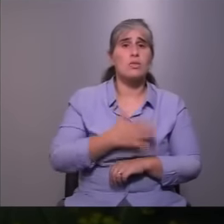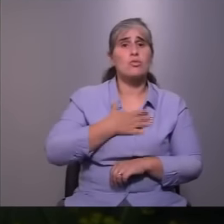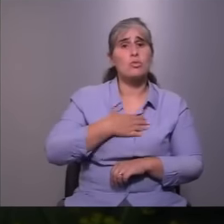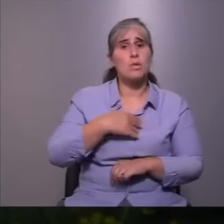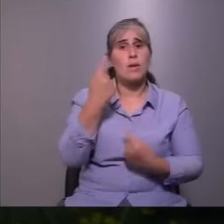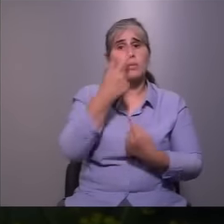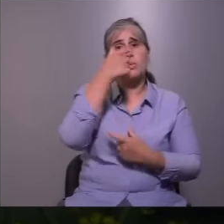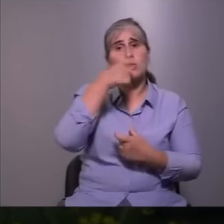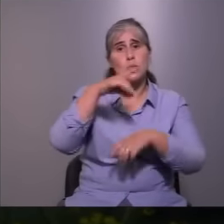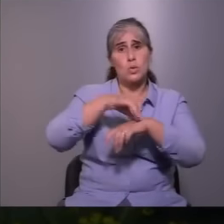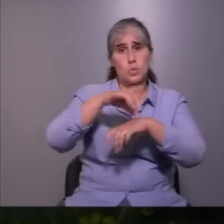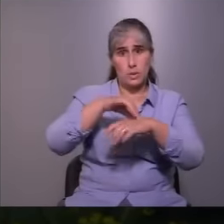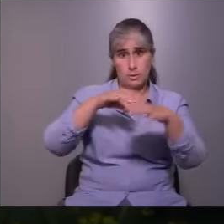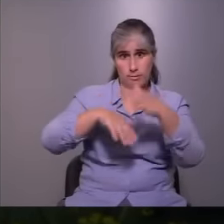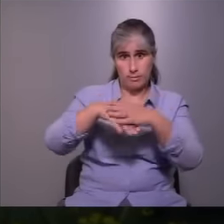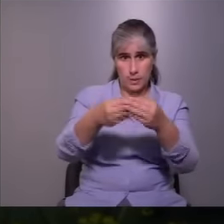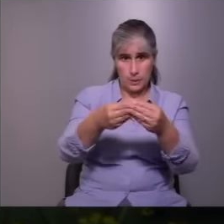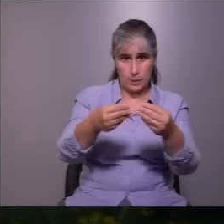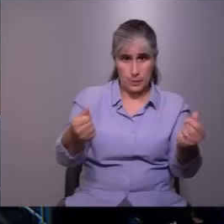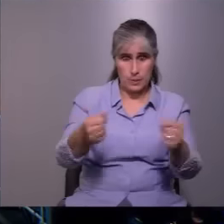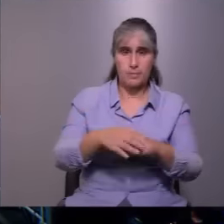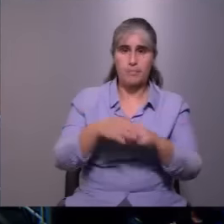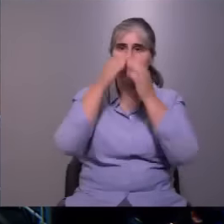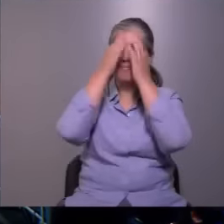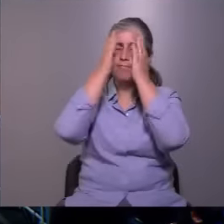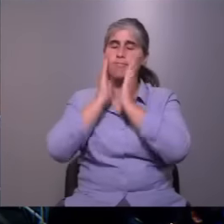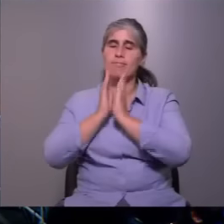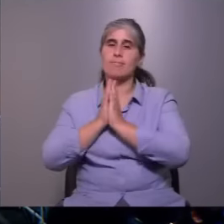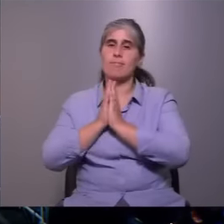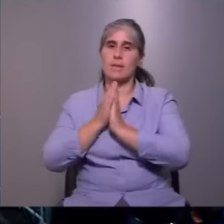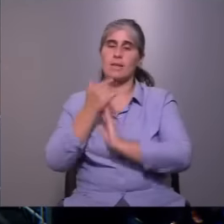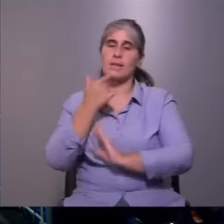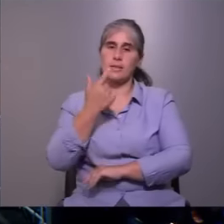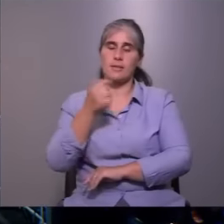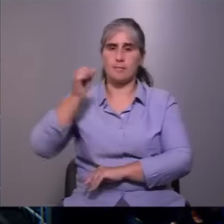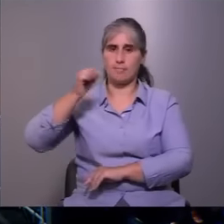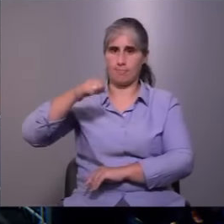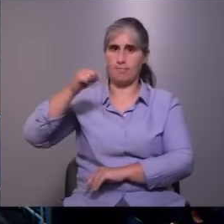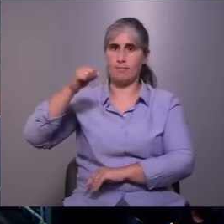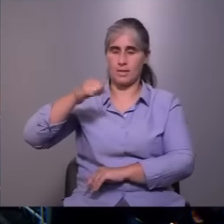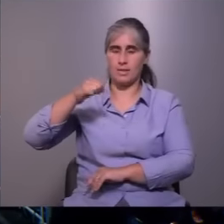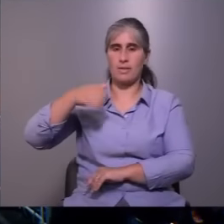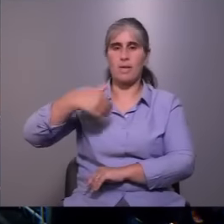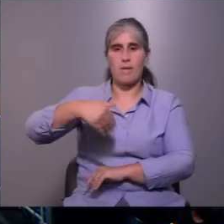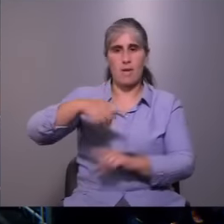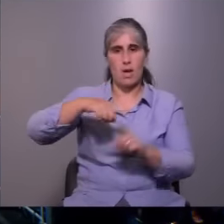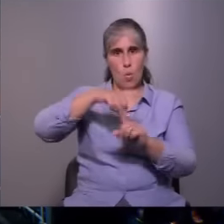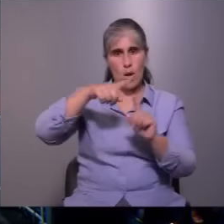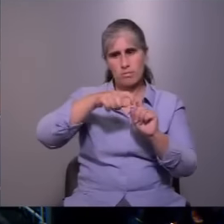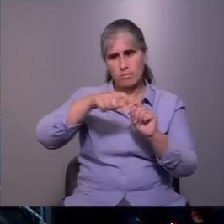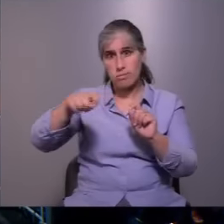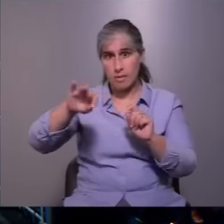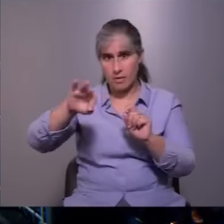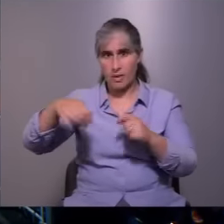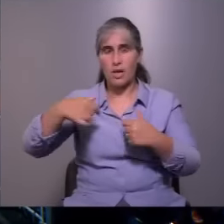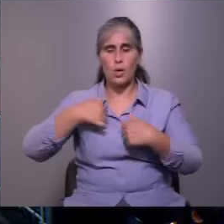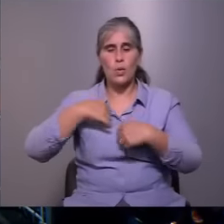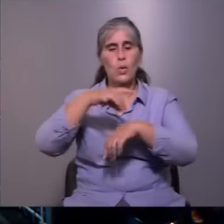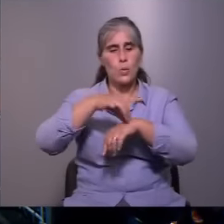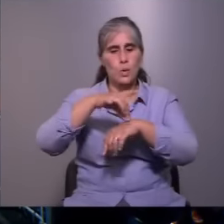Queria pedir-lhe a cura de alguns doentes", pediu a Lúcia. "Sim, alguns curarei durante o